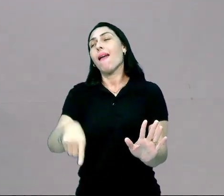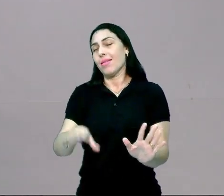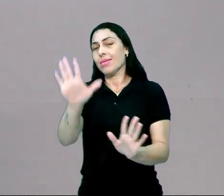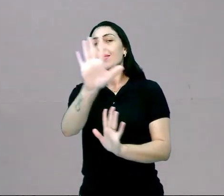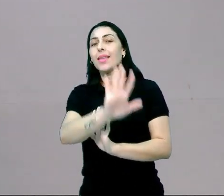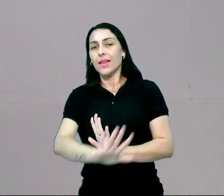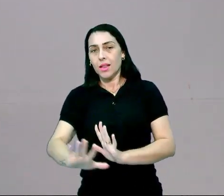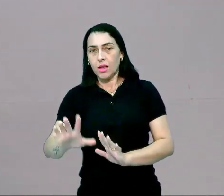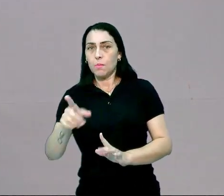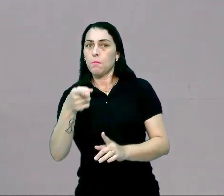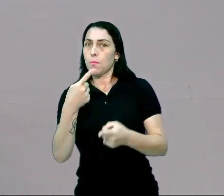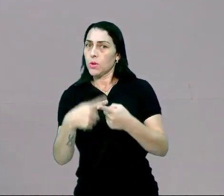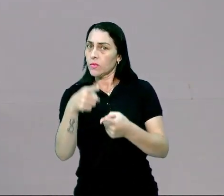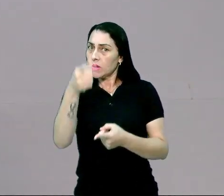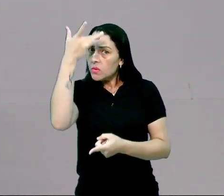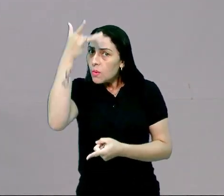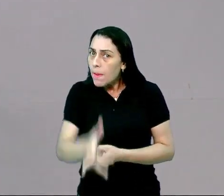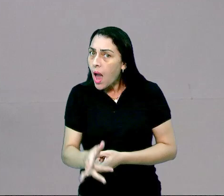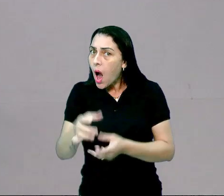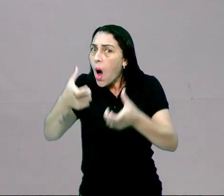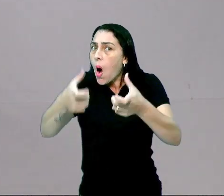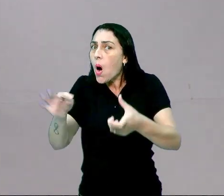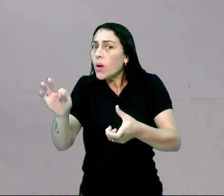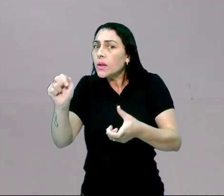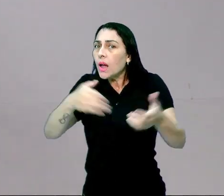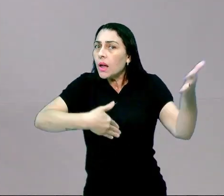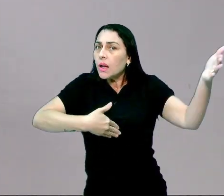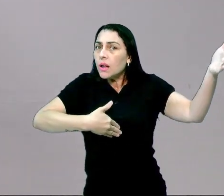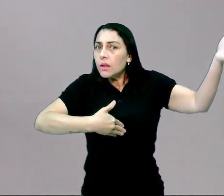mais. Porque se você não souber de onde é o tango...